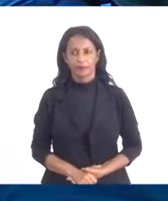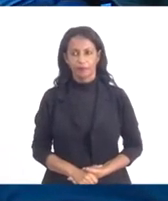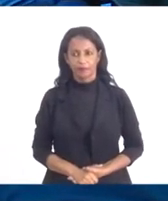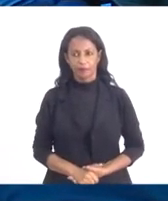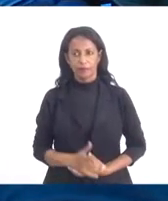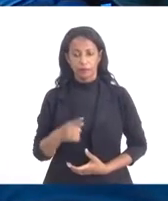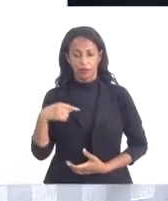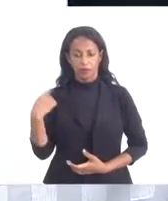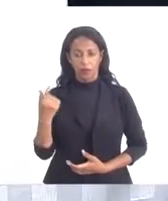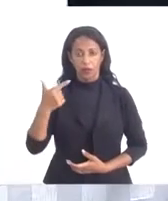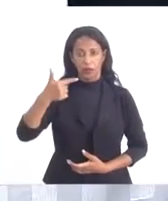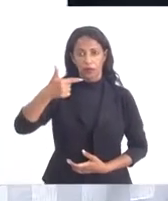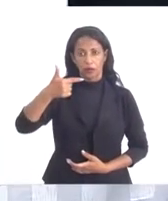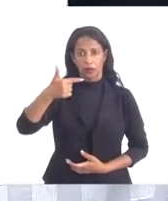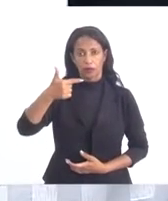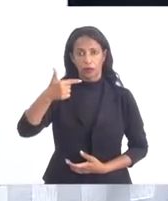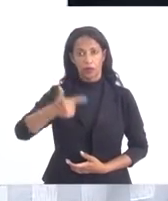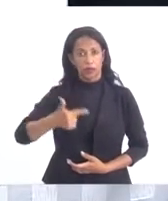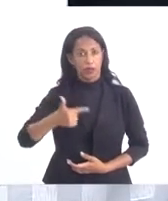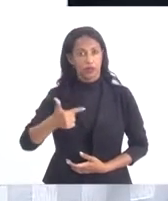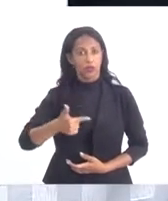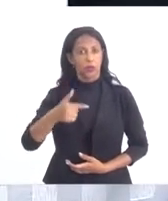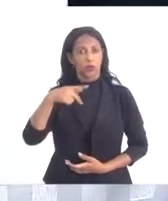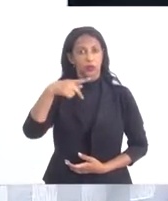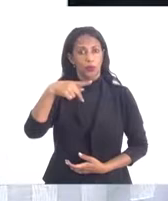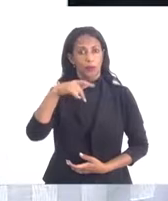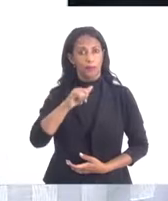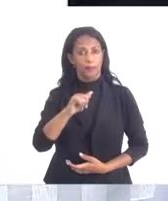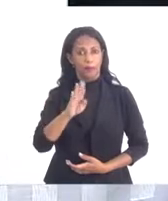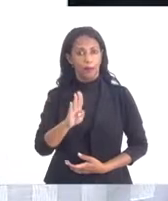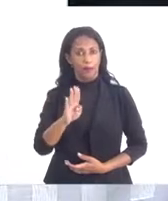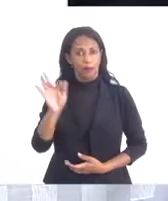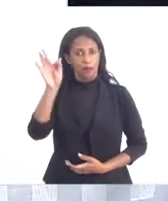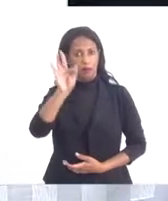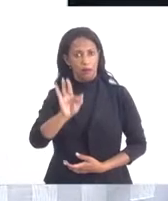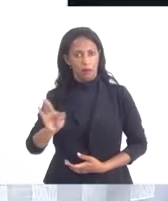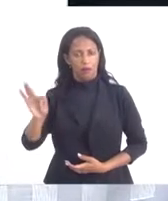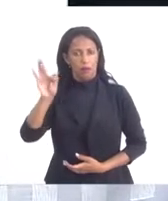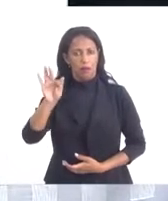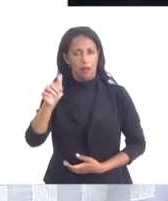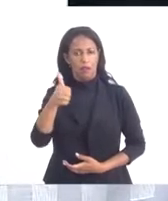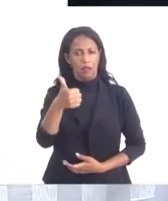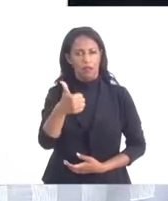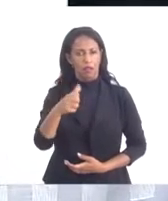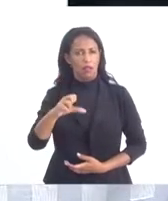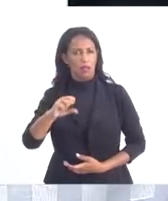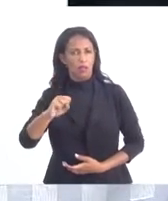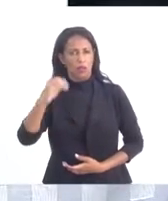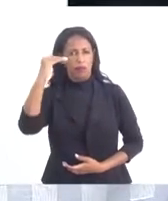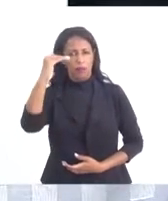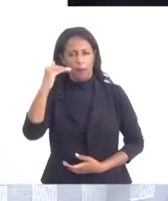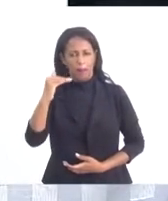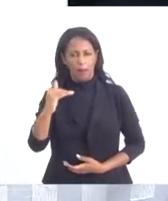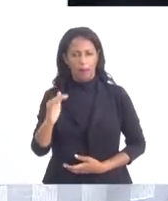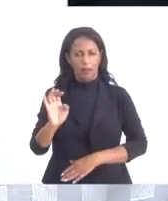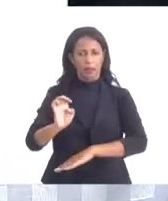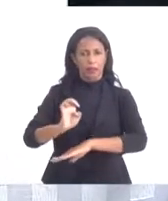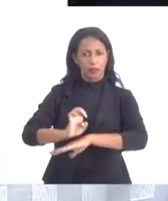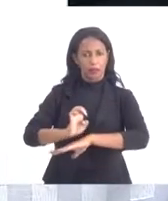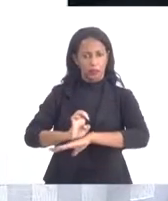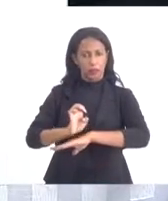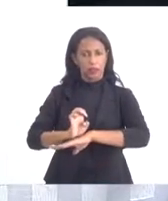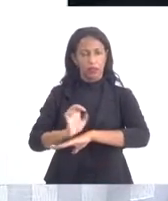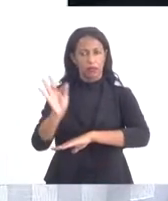Nós somos o segundo PIB da federação. Somos o 18º estado, o ente